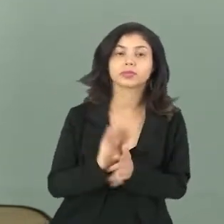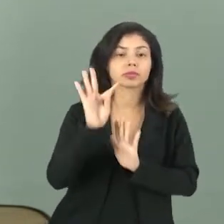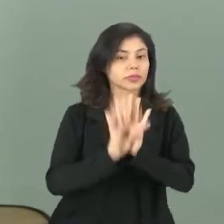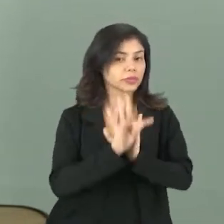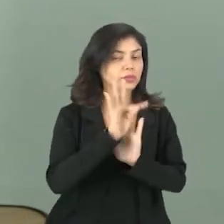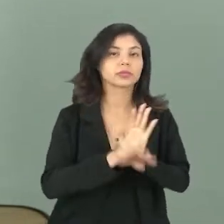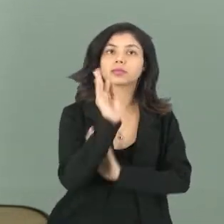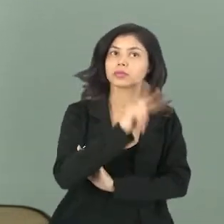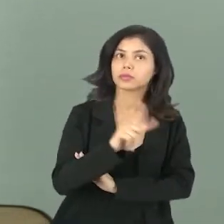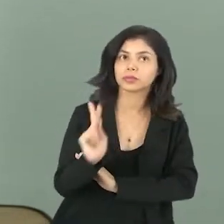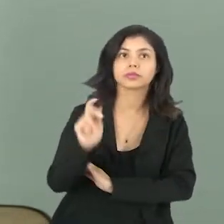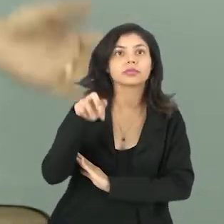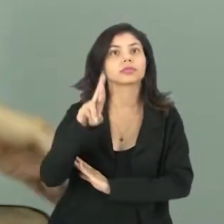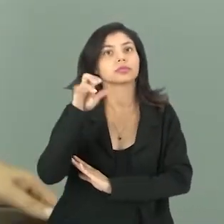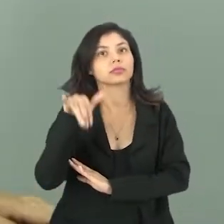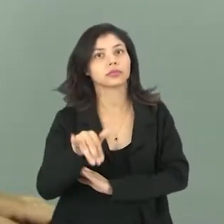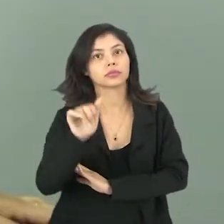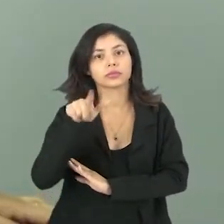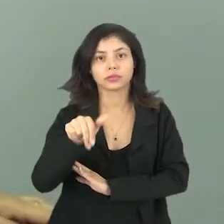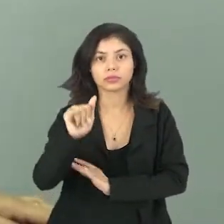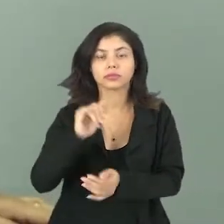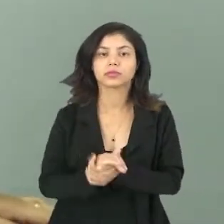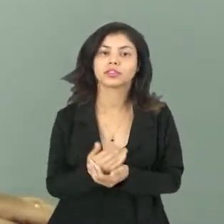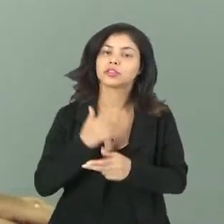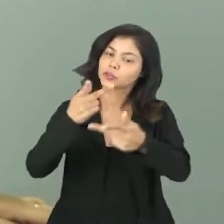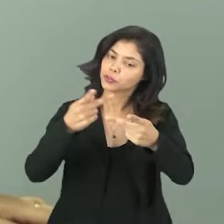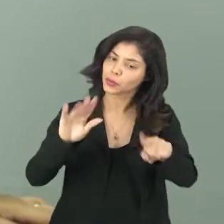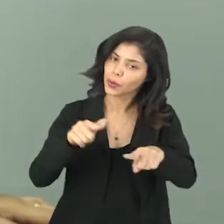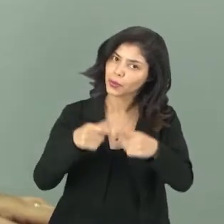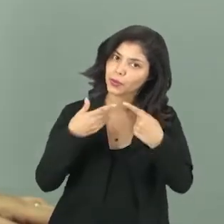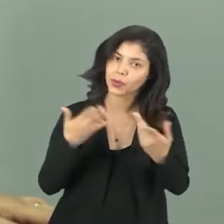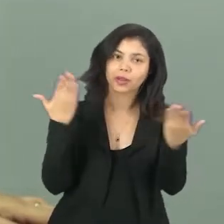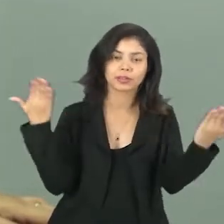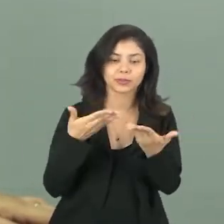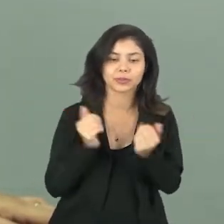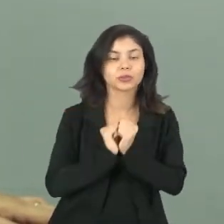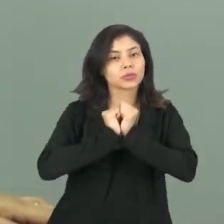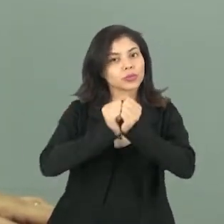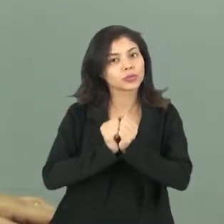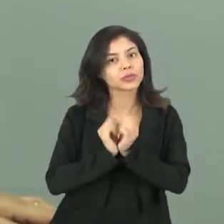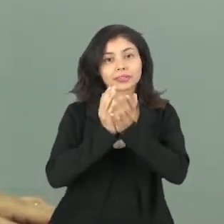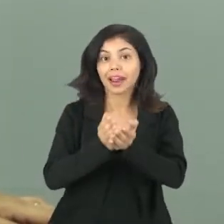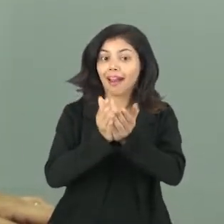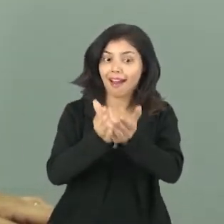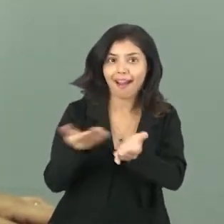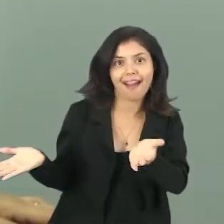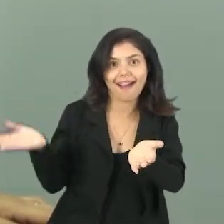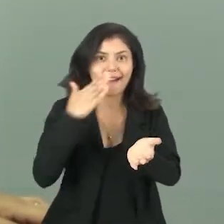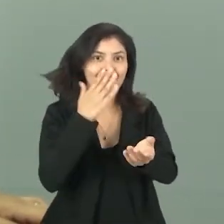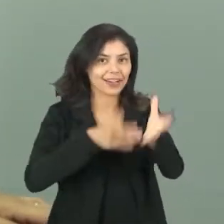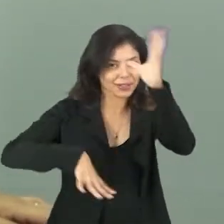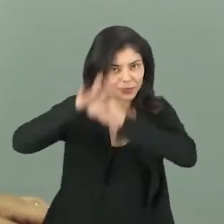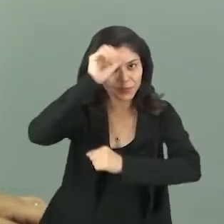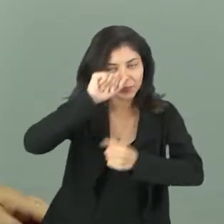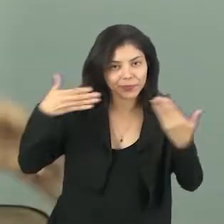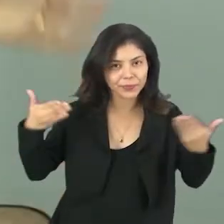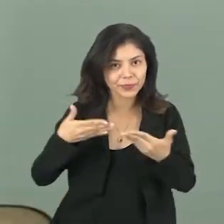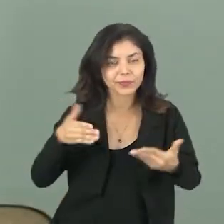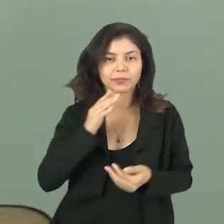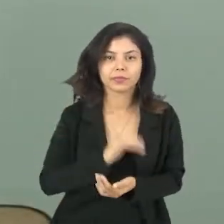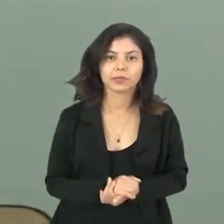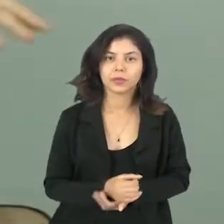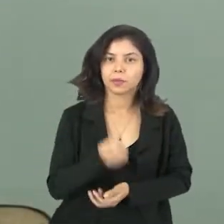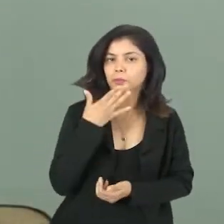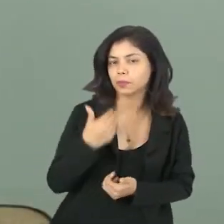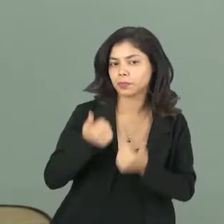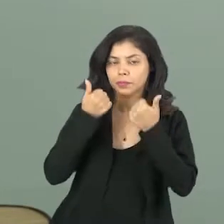em textos eu sou a professora Marilane Morais e eu te convida a embarcar nessa aventura do aprendizado hoje posso contar com você